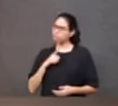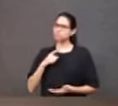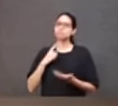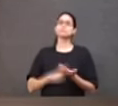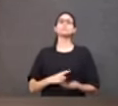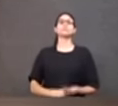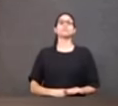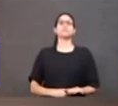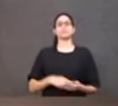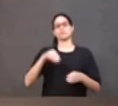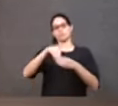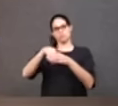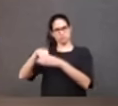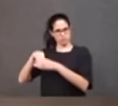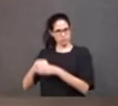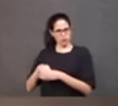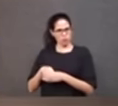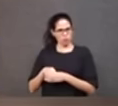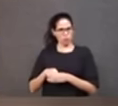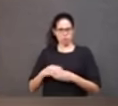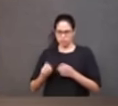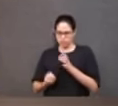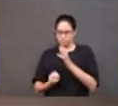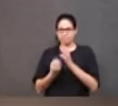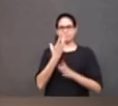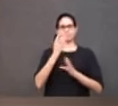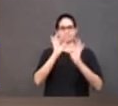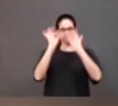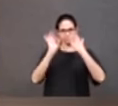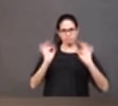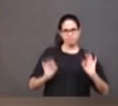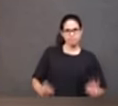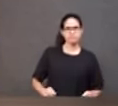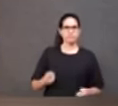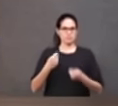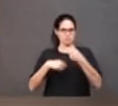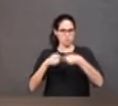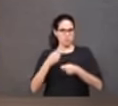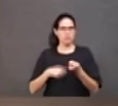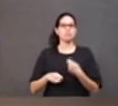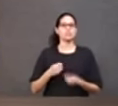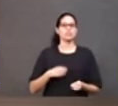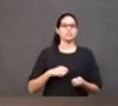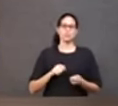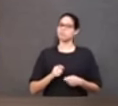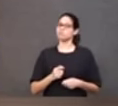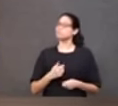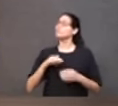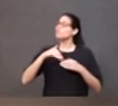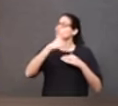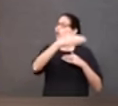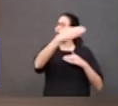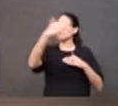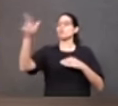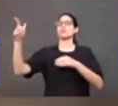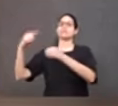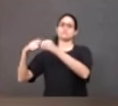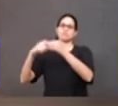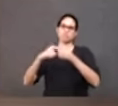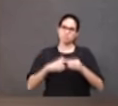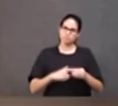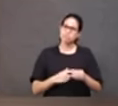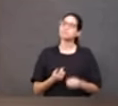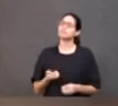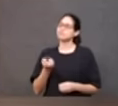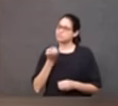criar estruturas administrativas nos campi fora de sede. Nós queremos, com a nova pró-reitoria administrativa a ser